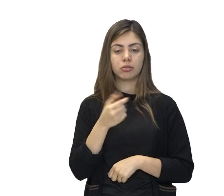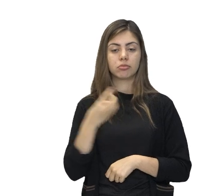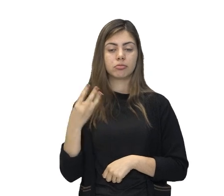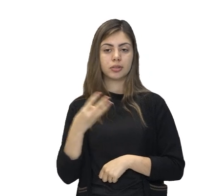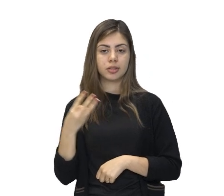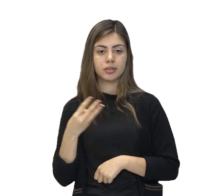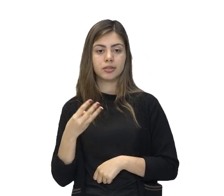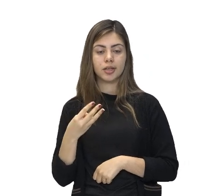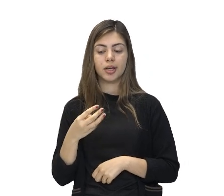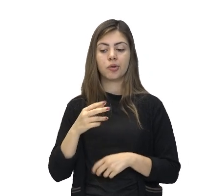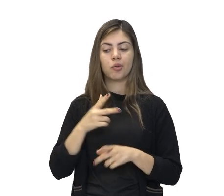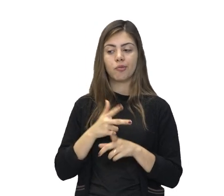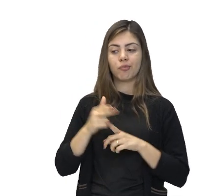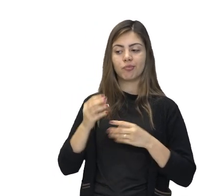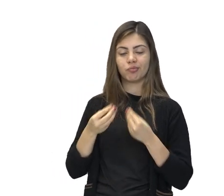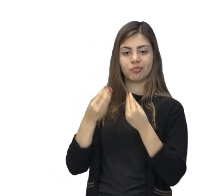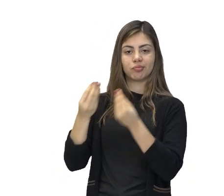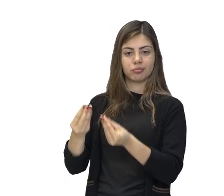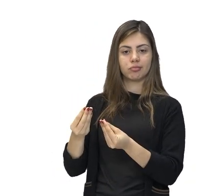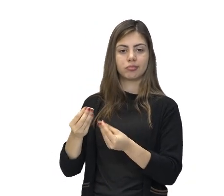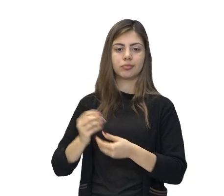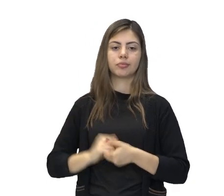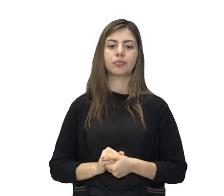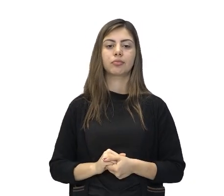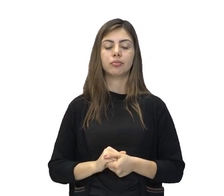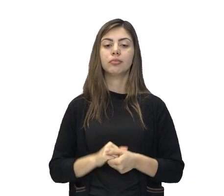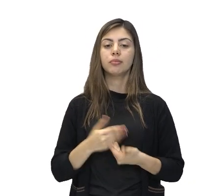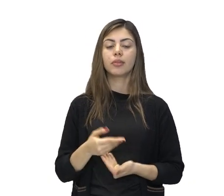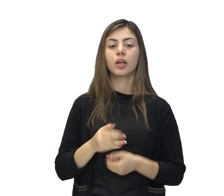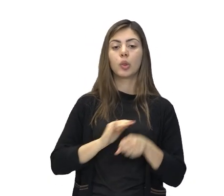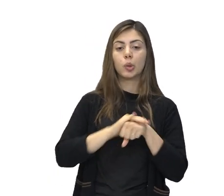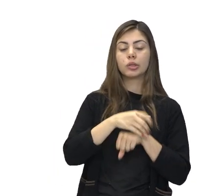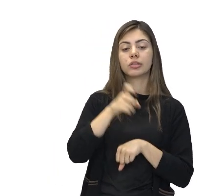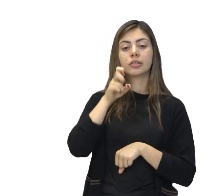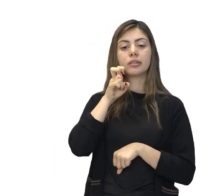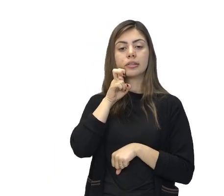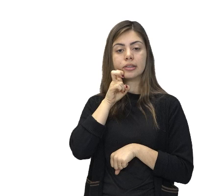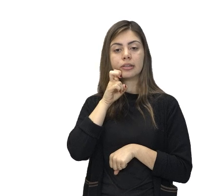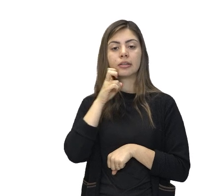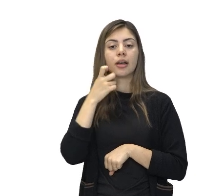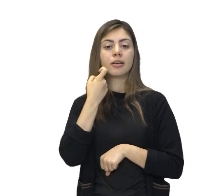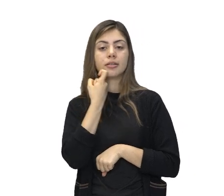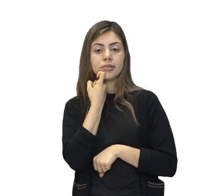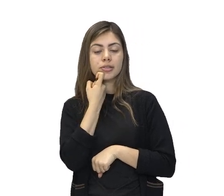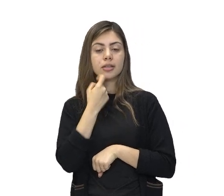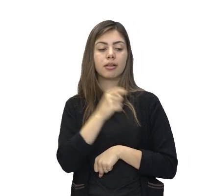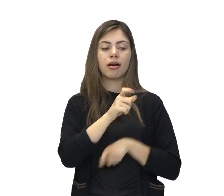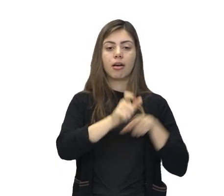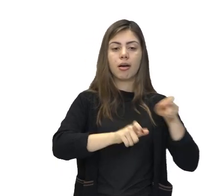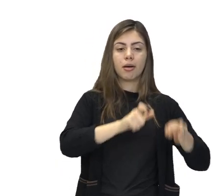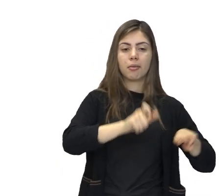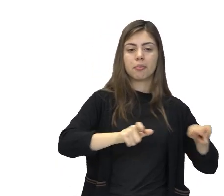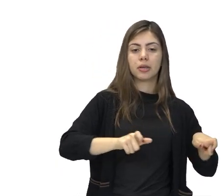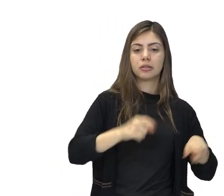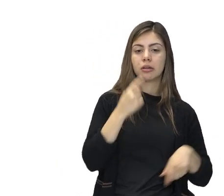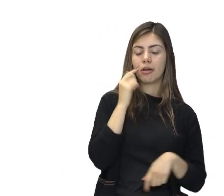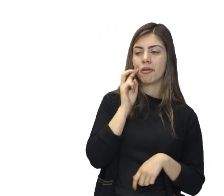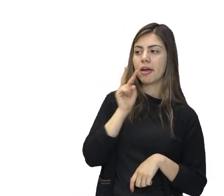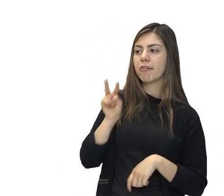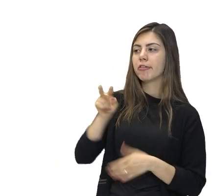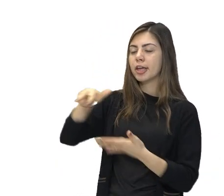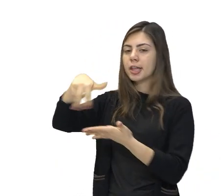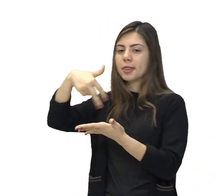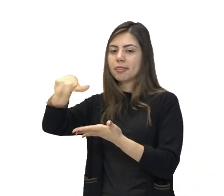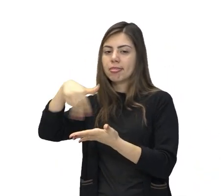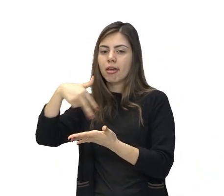lugar recebem premiação. Nas noites de quinta e sexta-feira, o público vai conferir mostras de